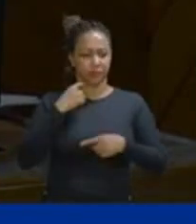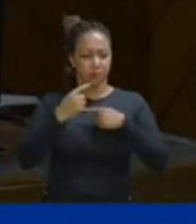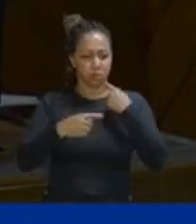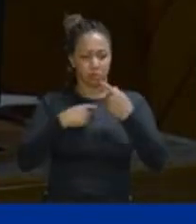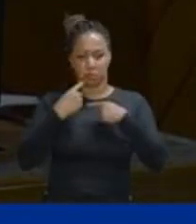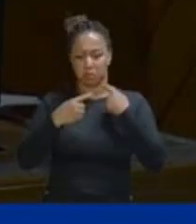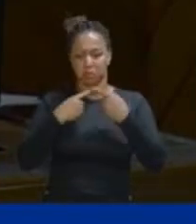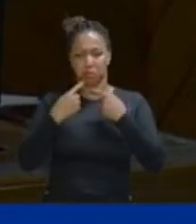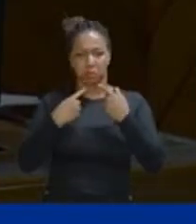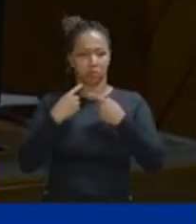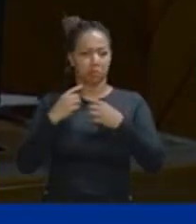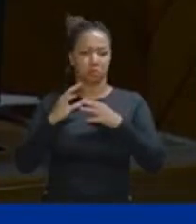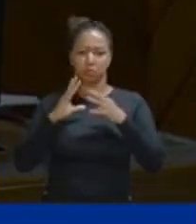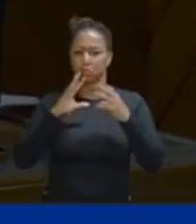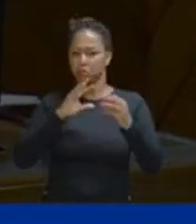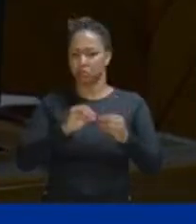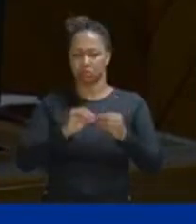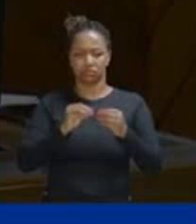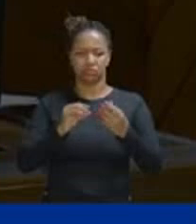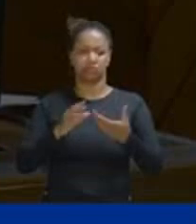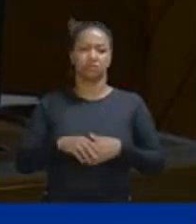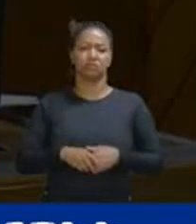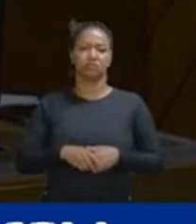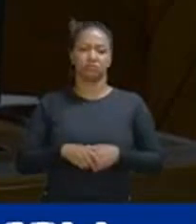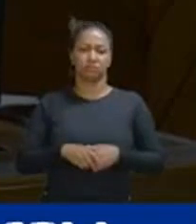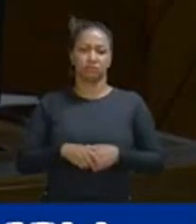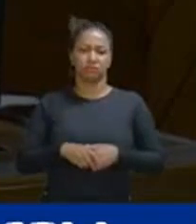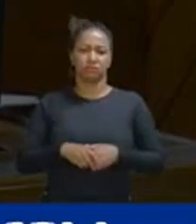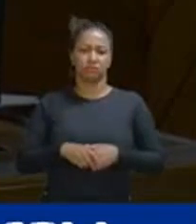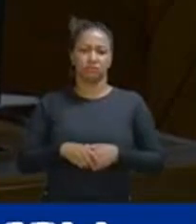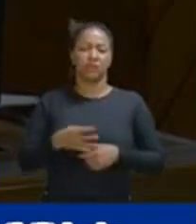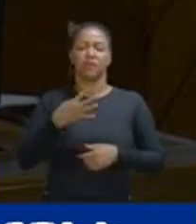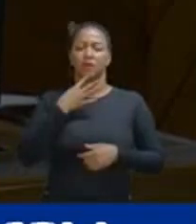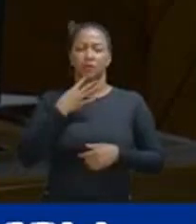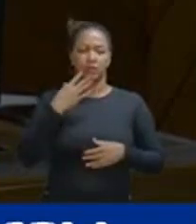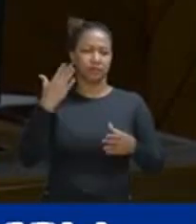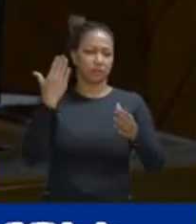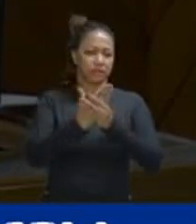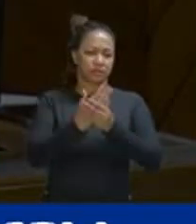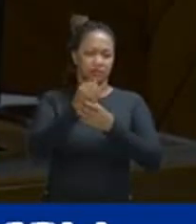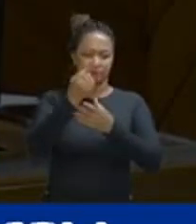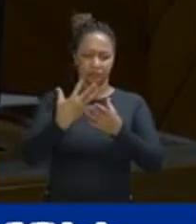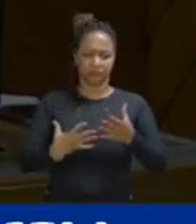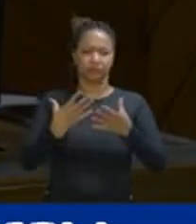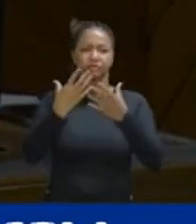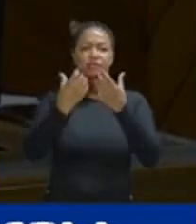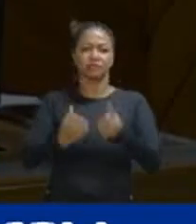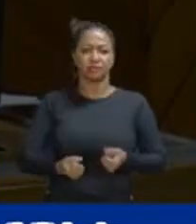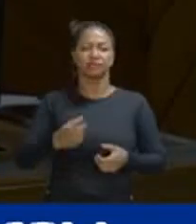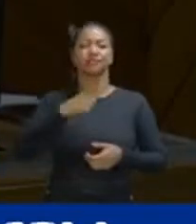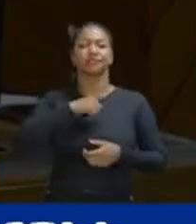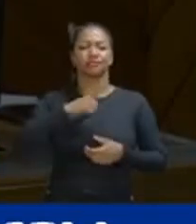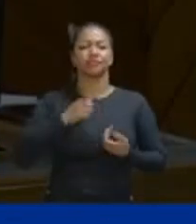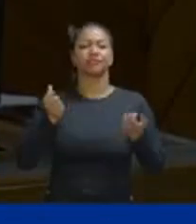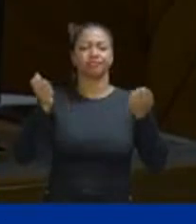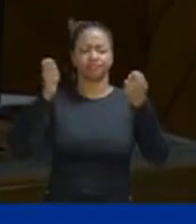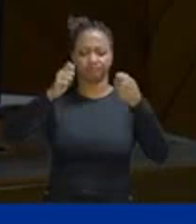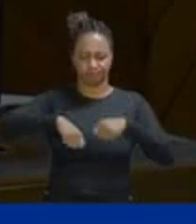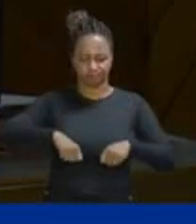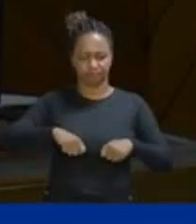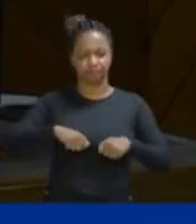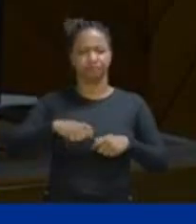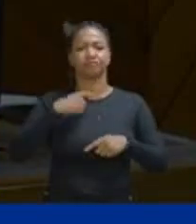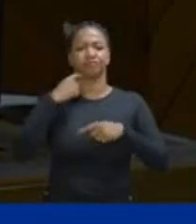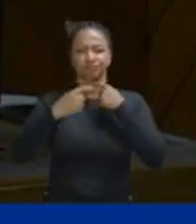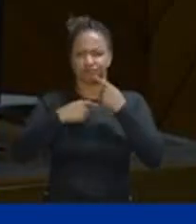dúvida entre a conclusão e o fato. Ao conhecer os embargos, nós admitimos que há a possibilidade